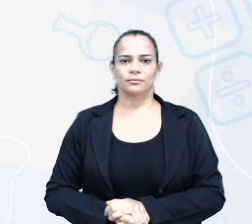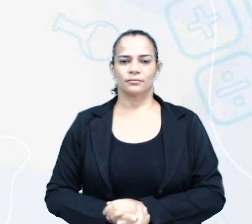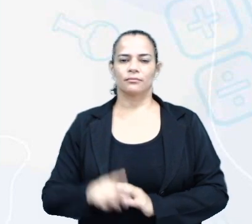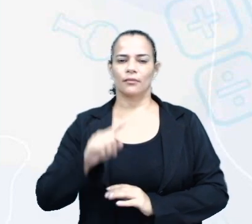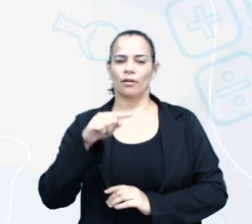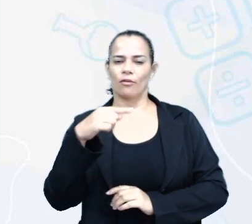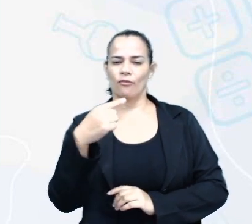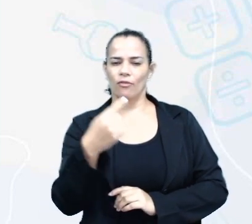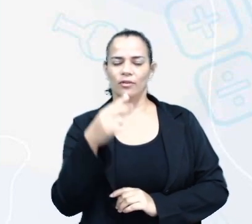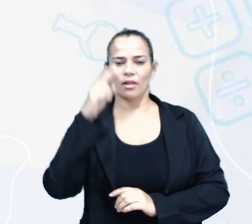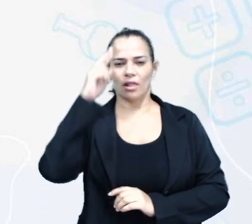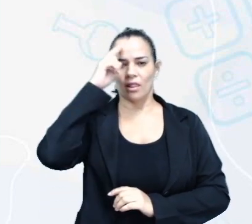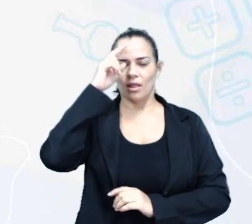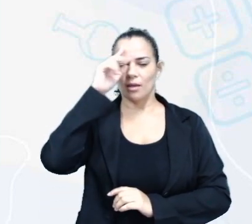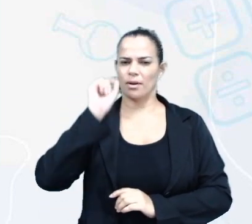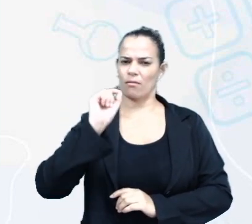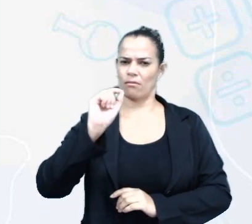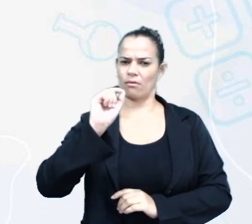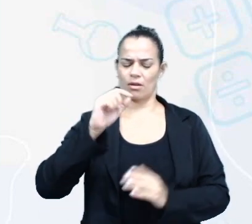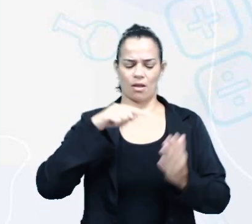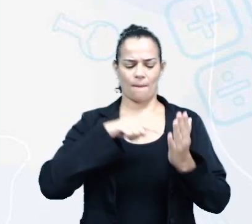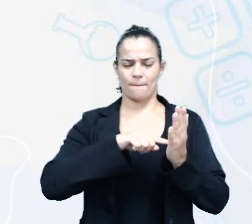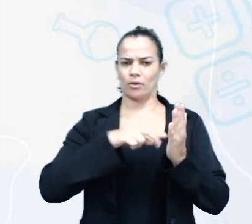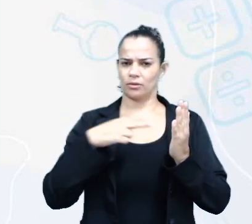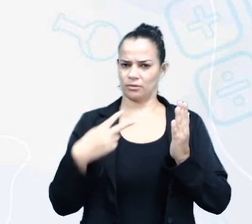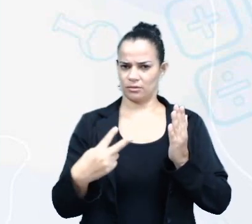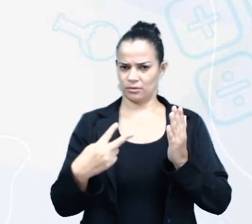Você lembra o que é potenciação?